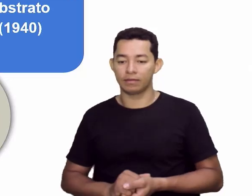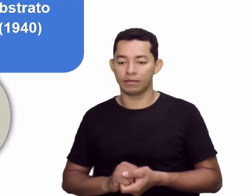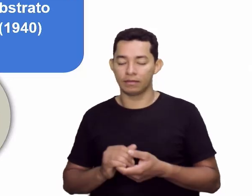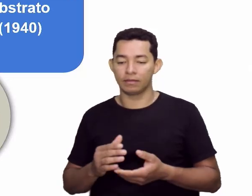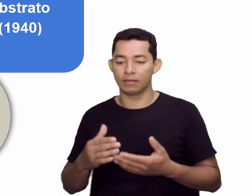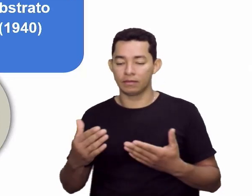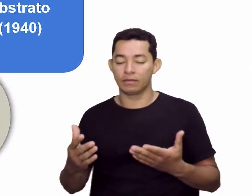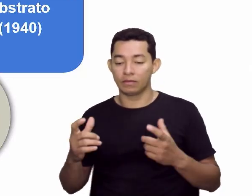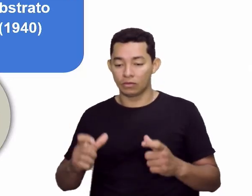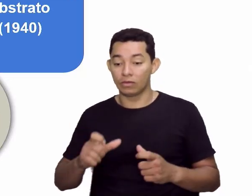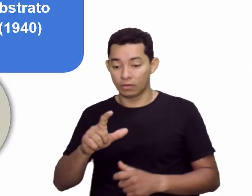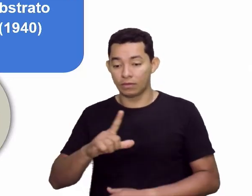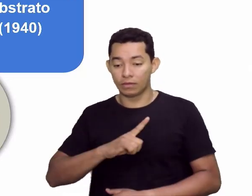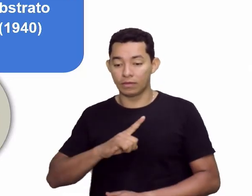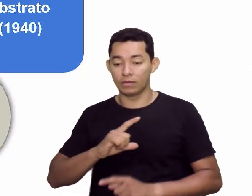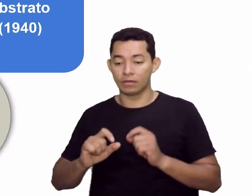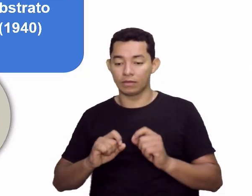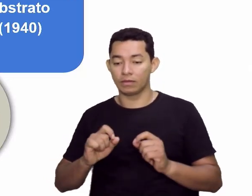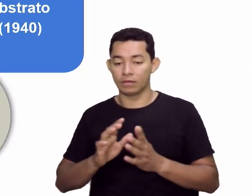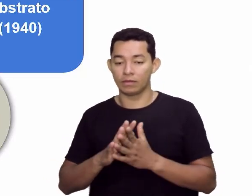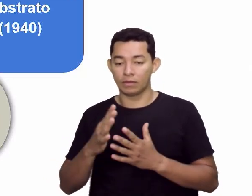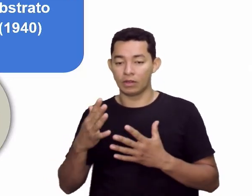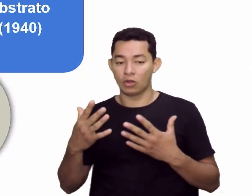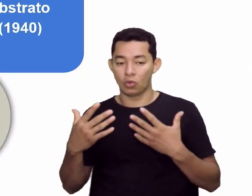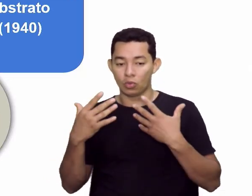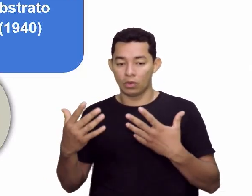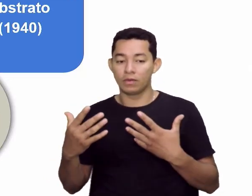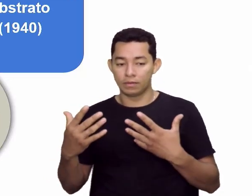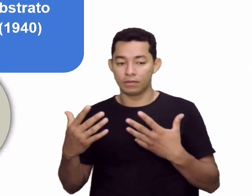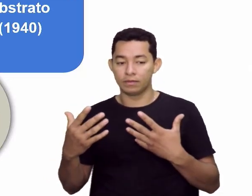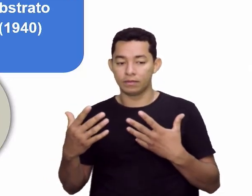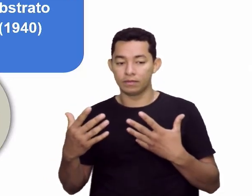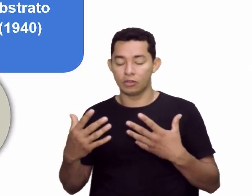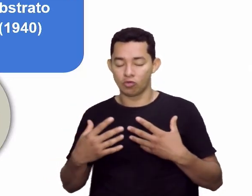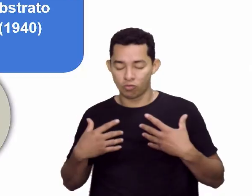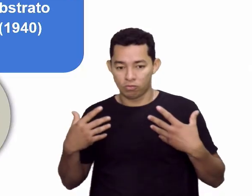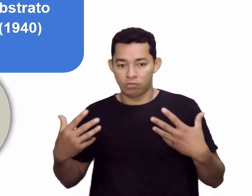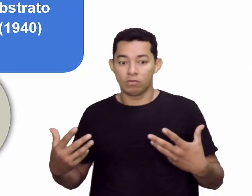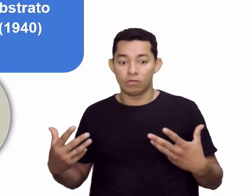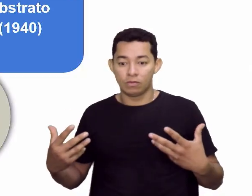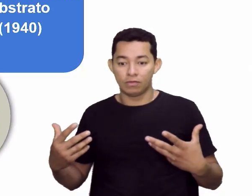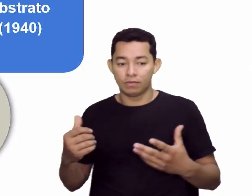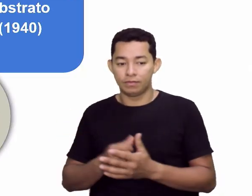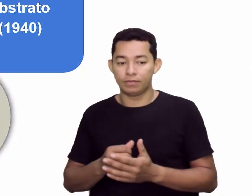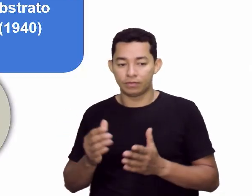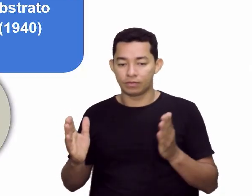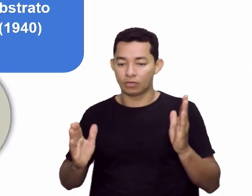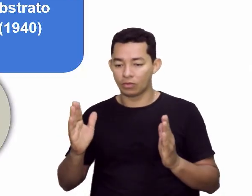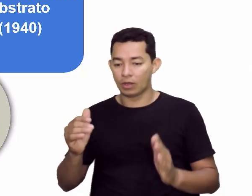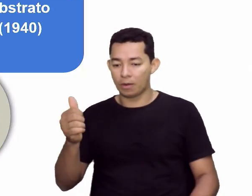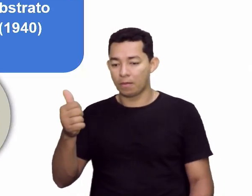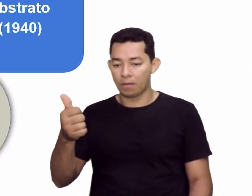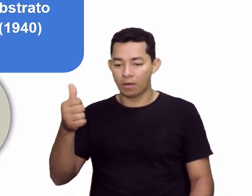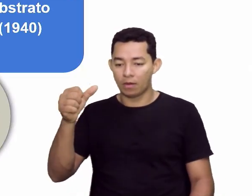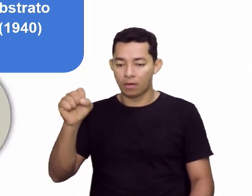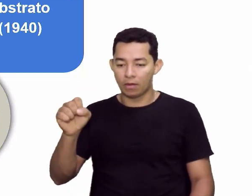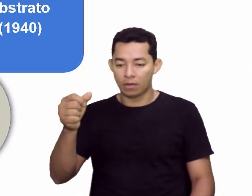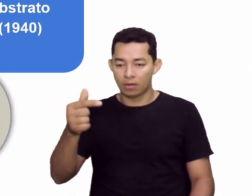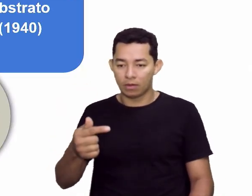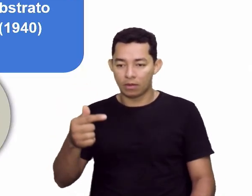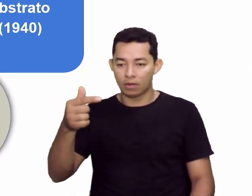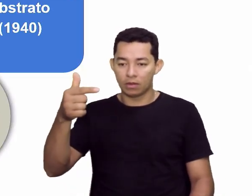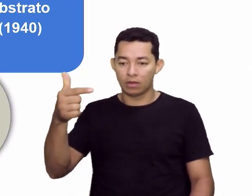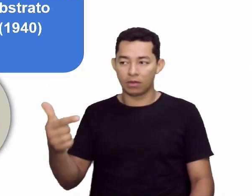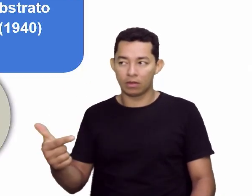Onde você tem aqui, ó, o impressionismo, né? A partir de 1872,